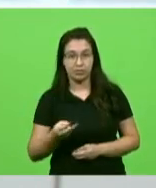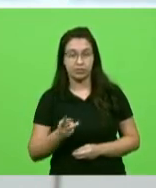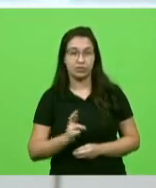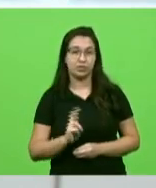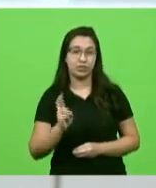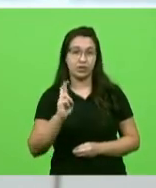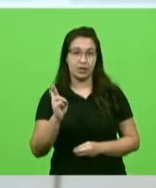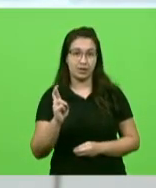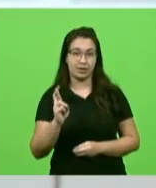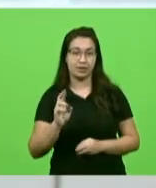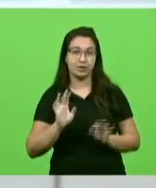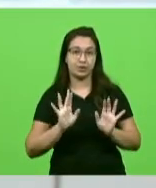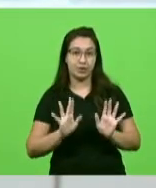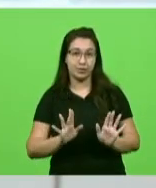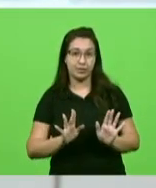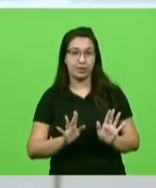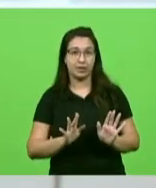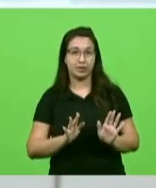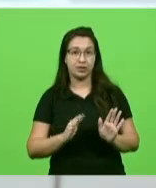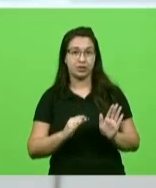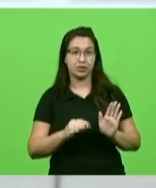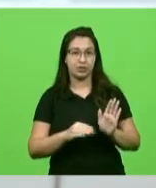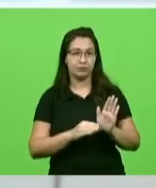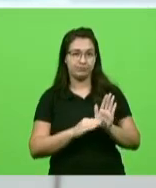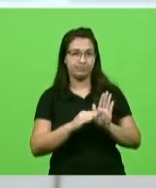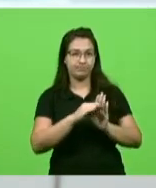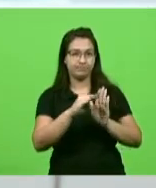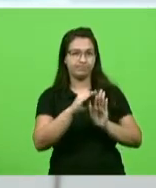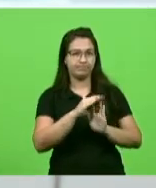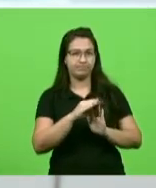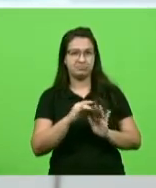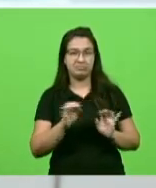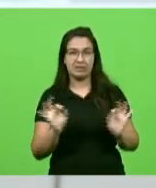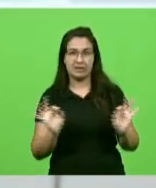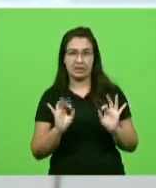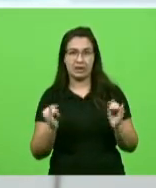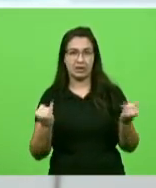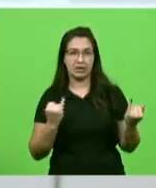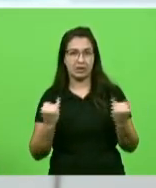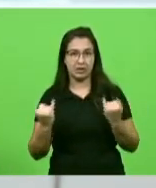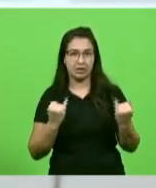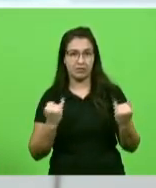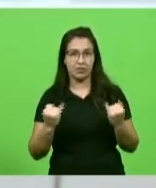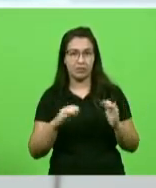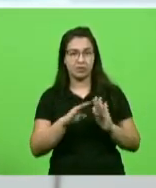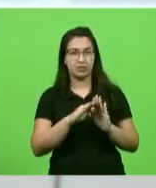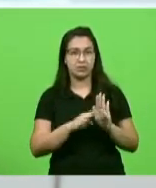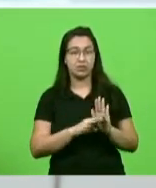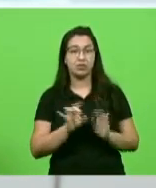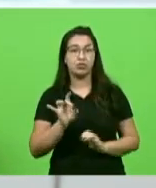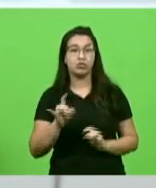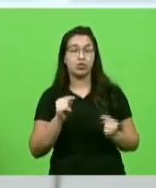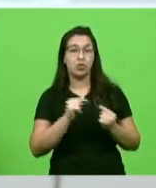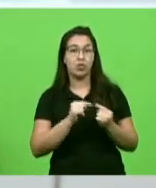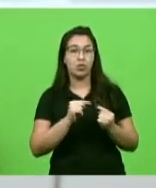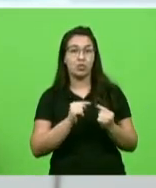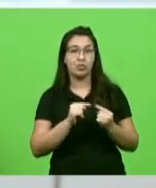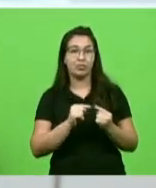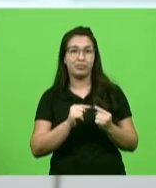embora os prospectos da cima não Tragam informações nesses moldes prevendo somente